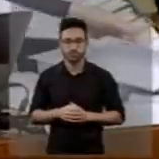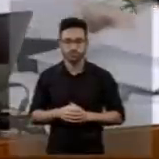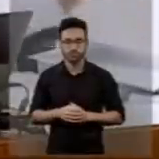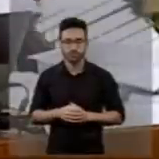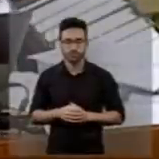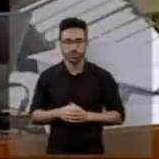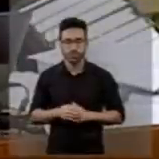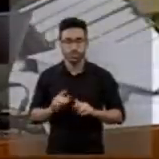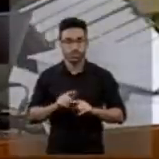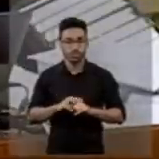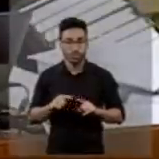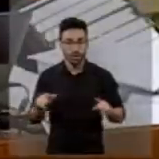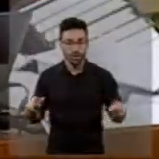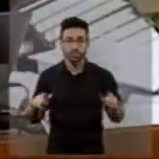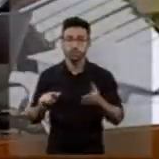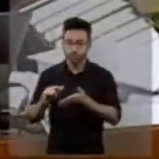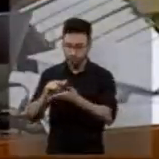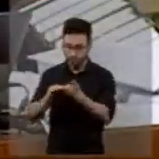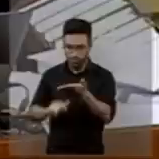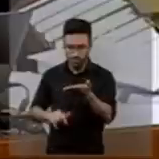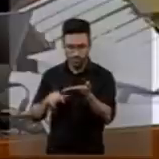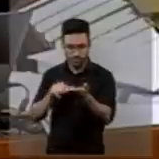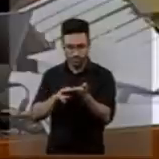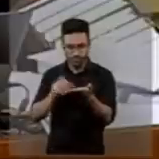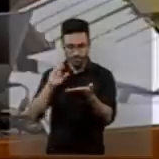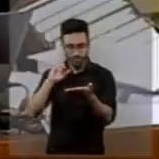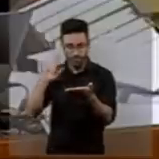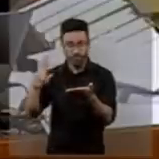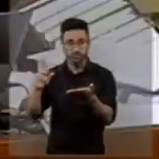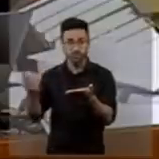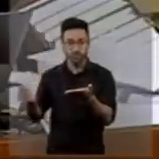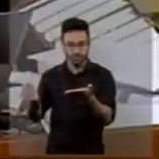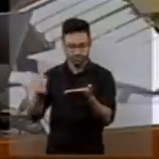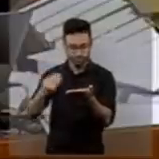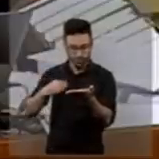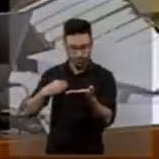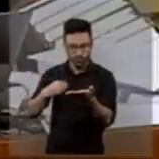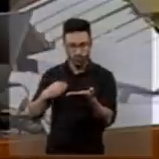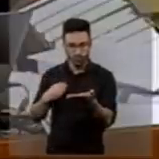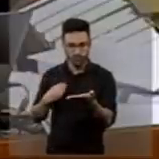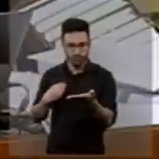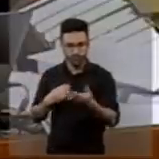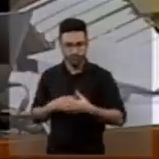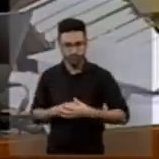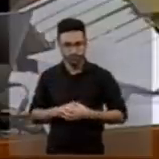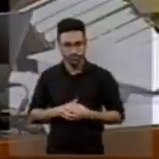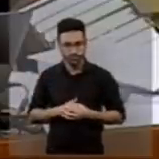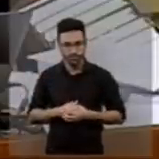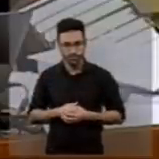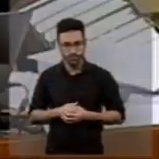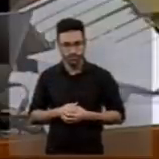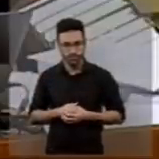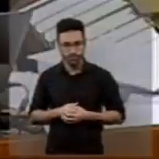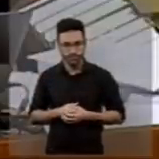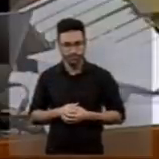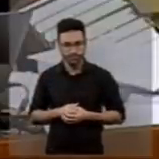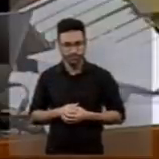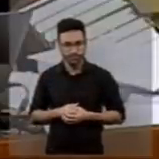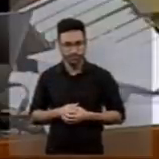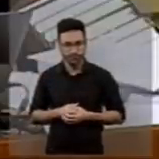consta do documento que Vossa Excelência nos fez a gentileza de agora